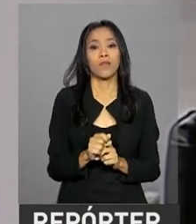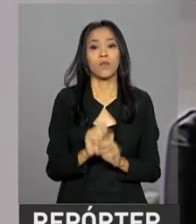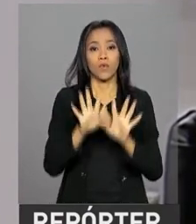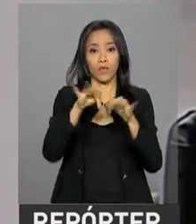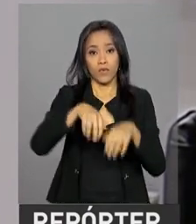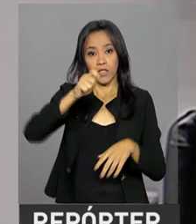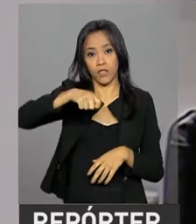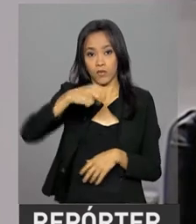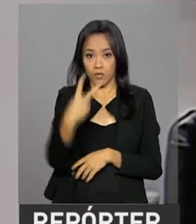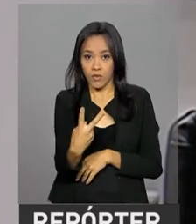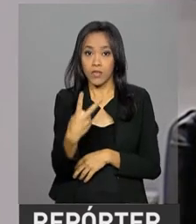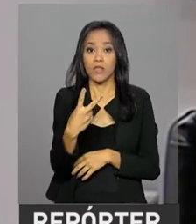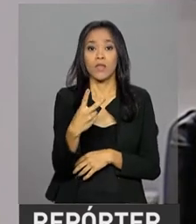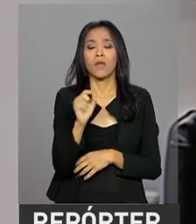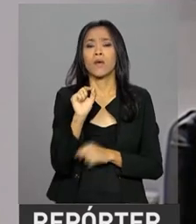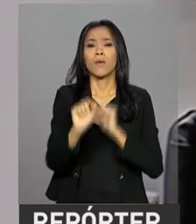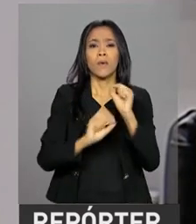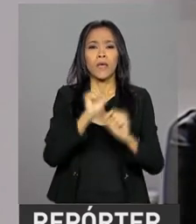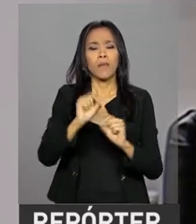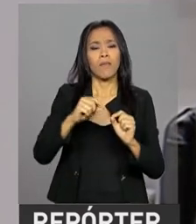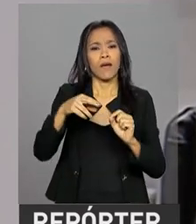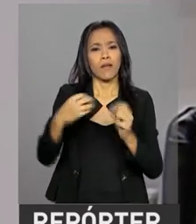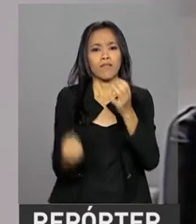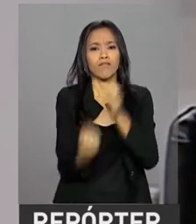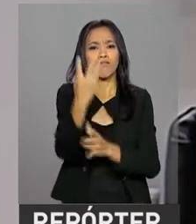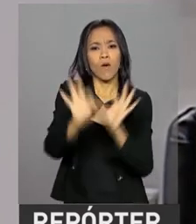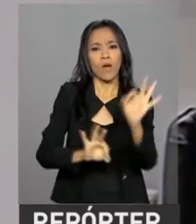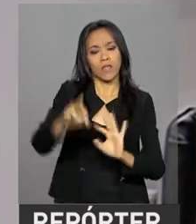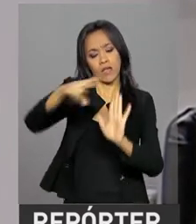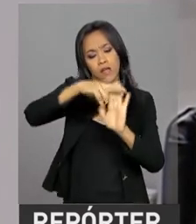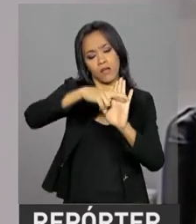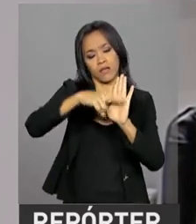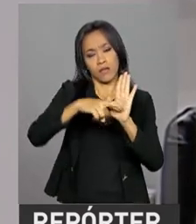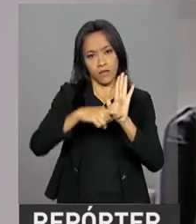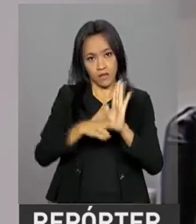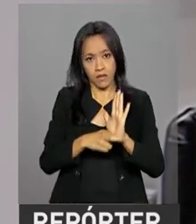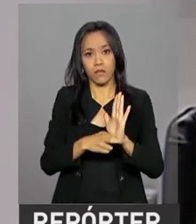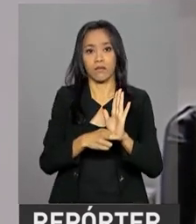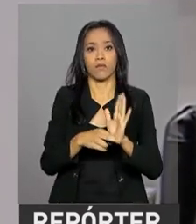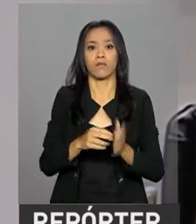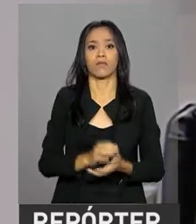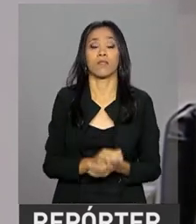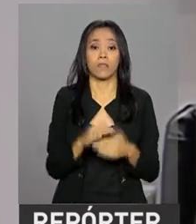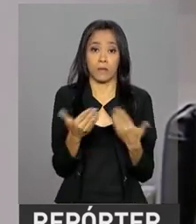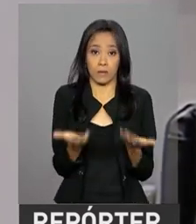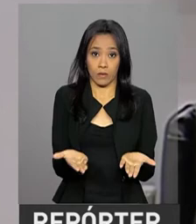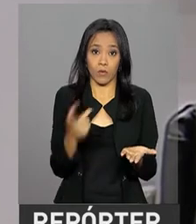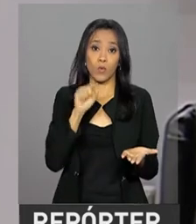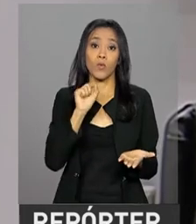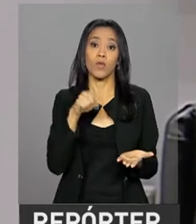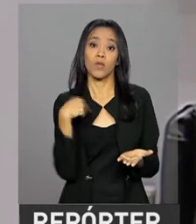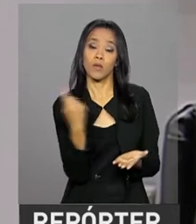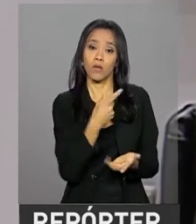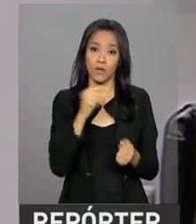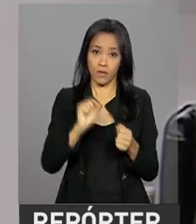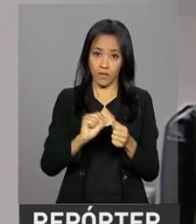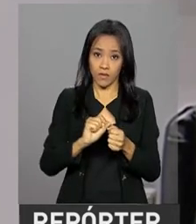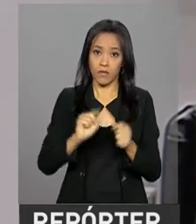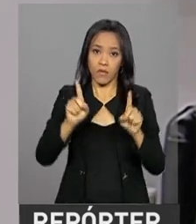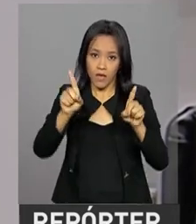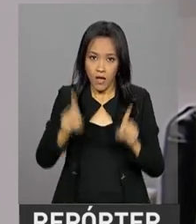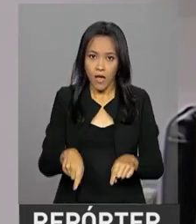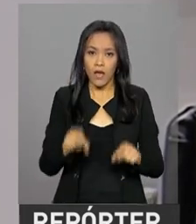detalhar essas medidas e implementar o contingenciamento equivalente então o que nós estamos fazendo é estritamente